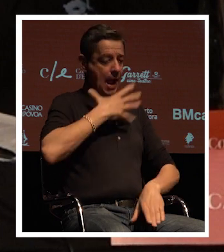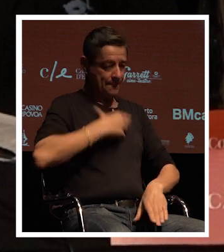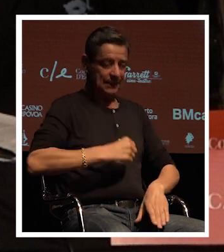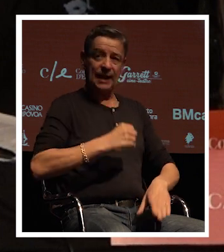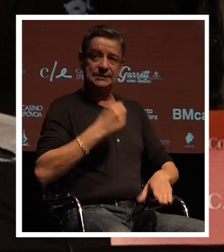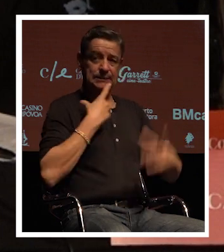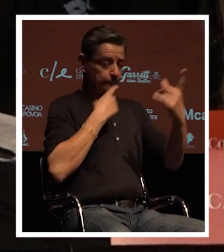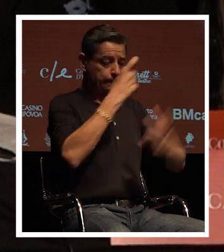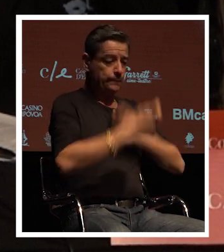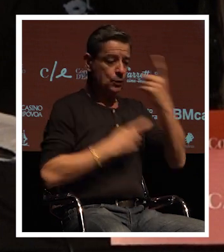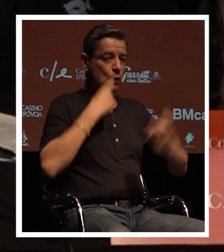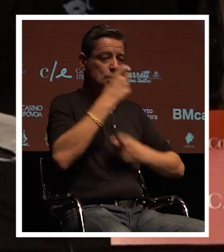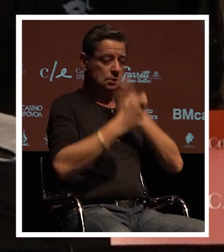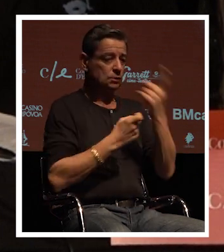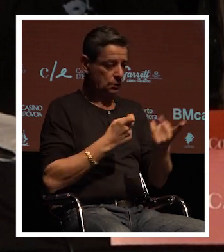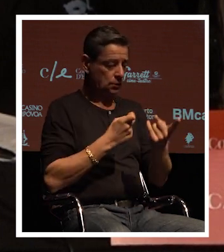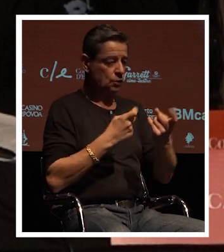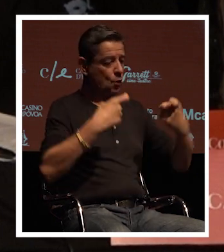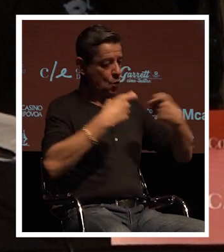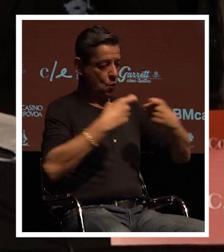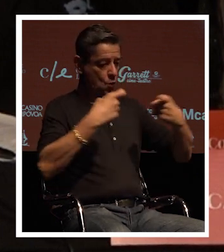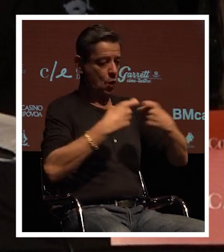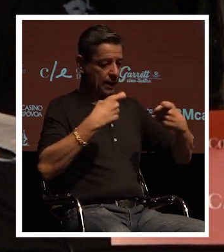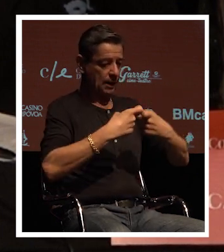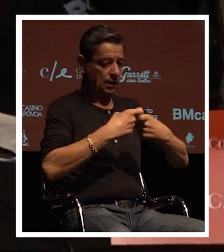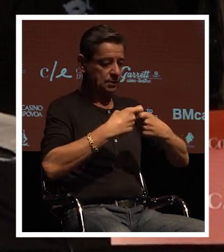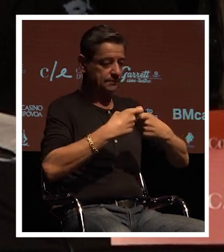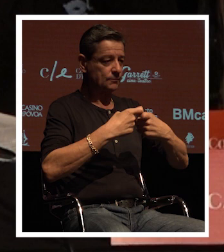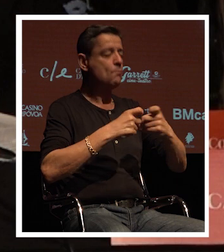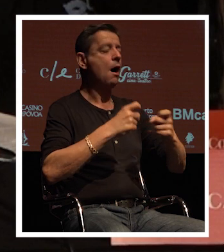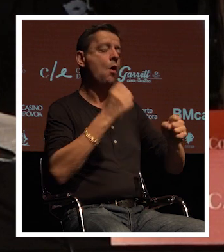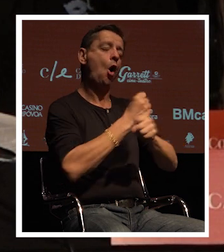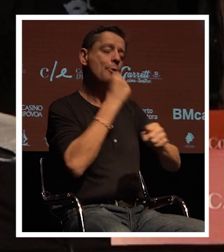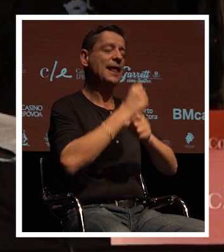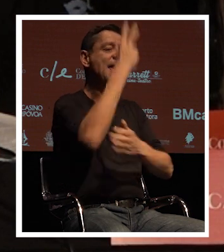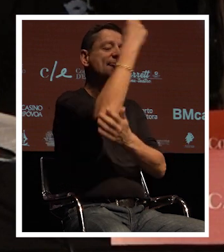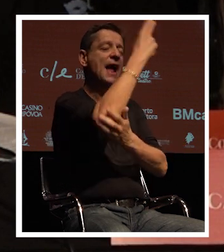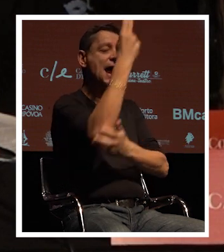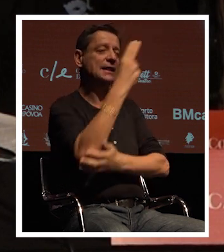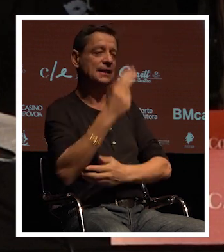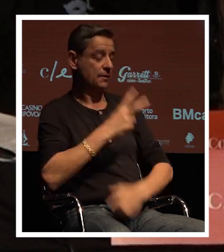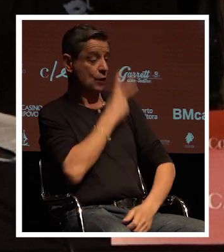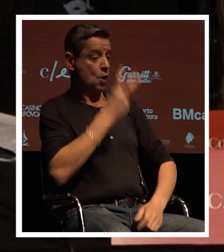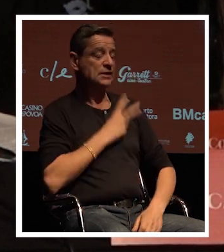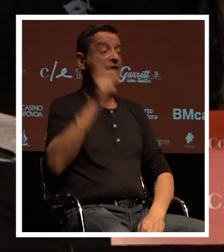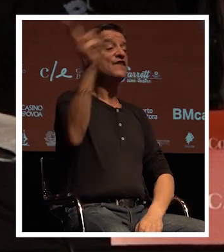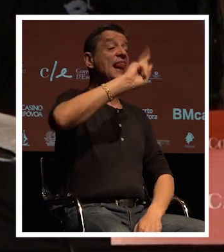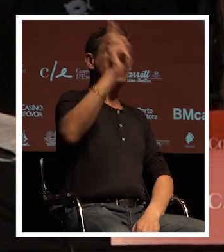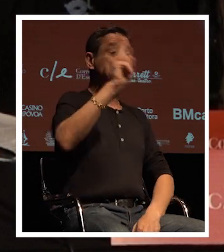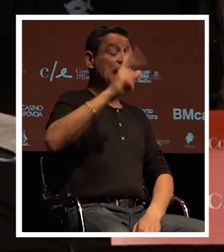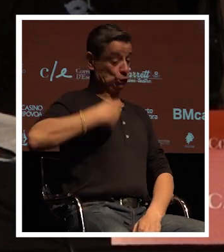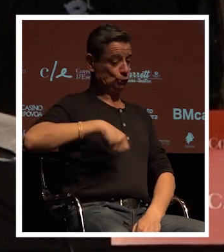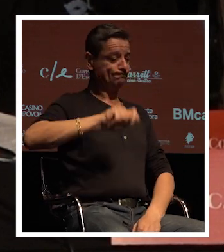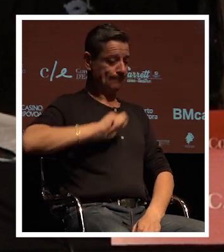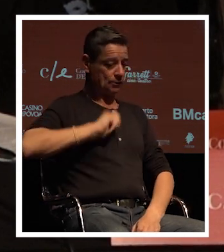viram de costas em vez de privarem os colegas da contemplação de uma obra de arte noutra universidade em Valência Espanha